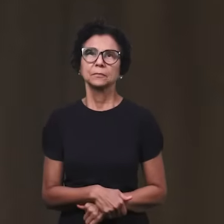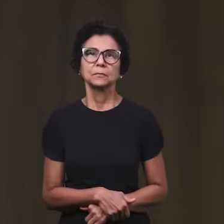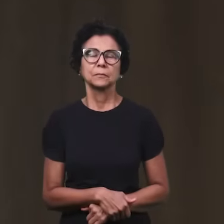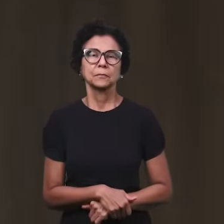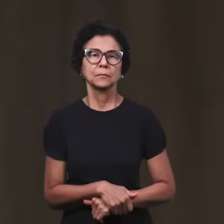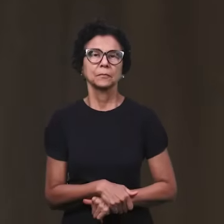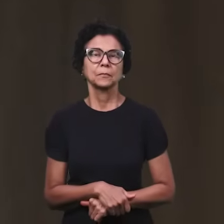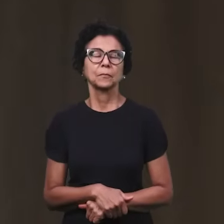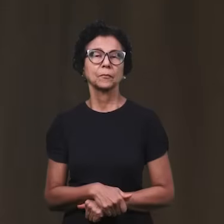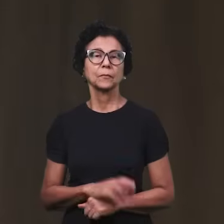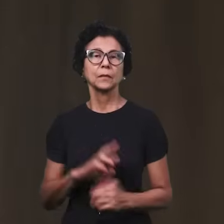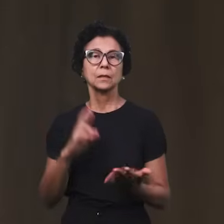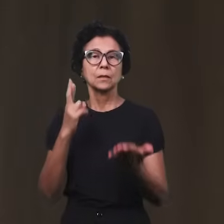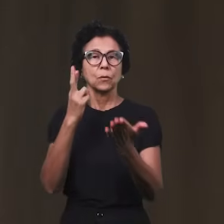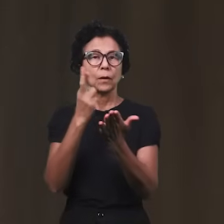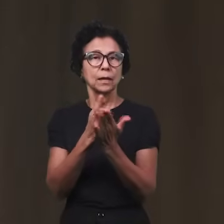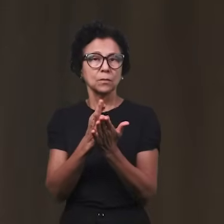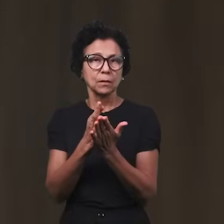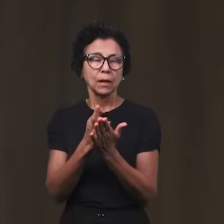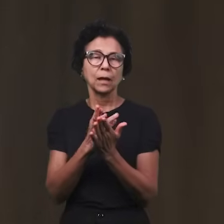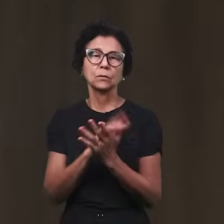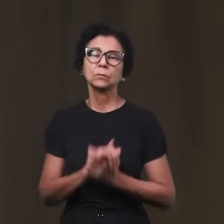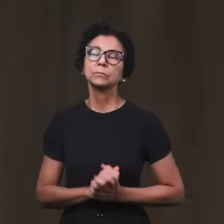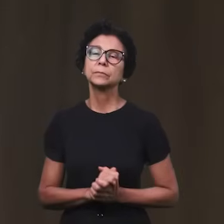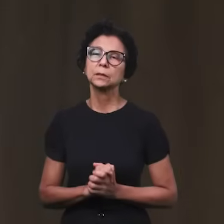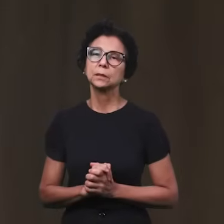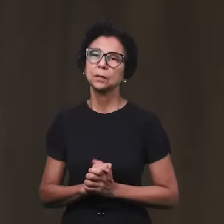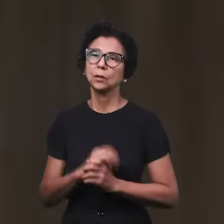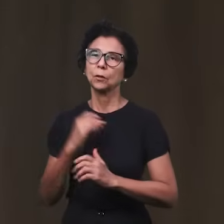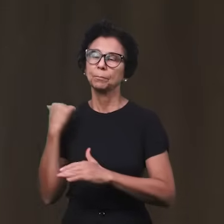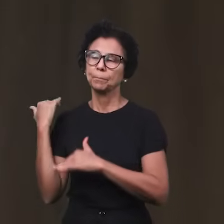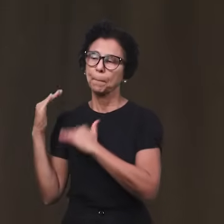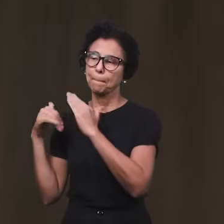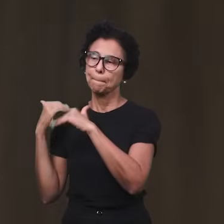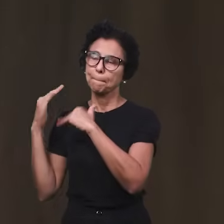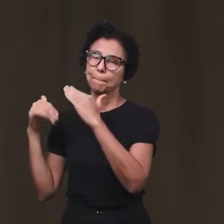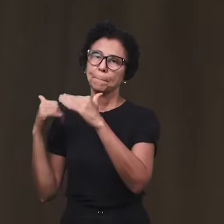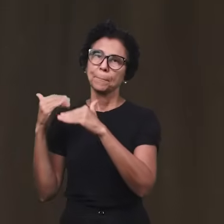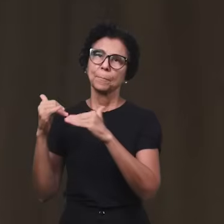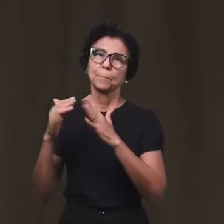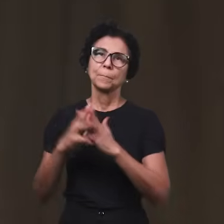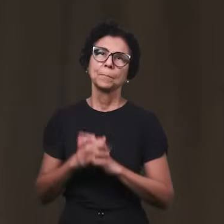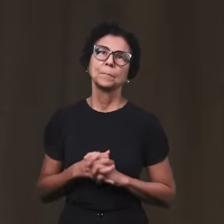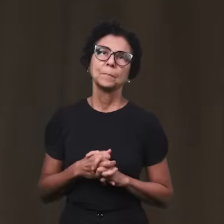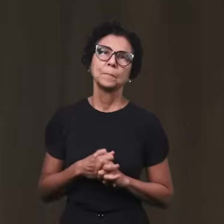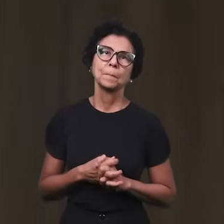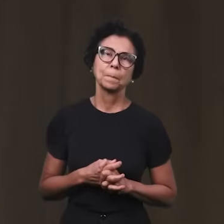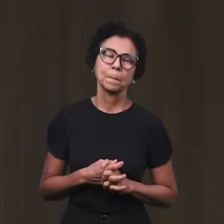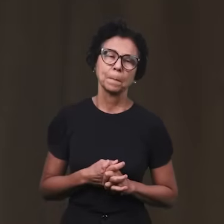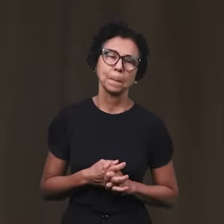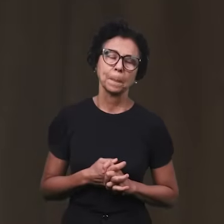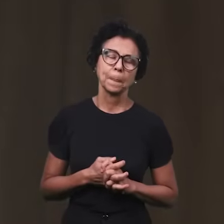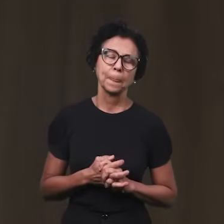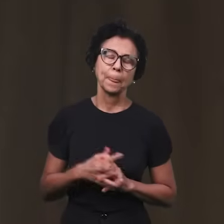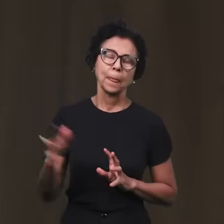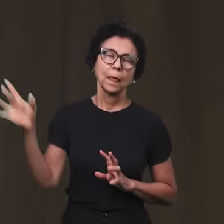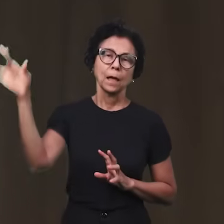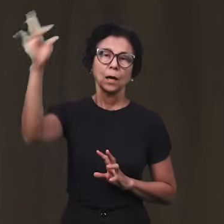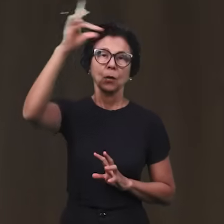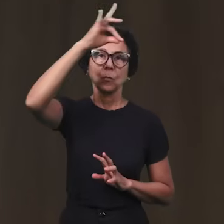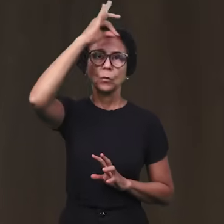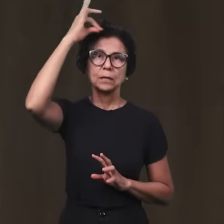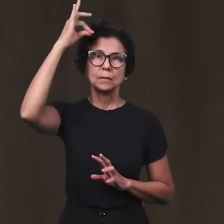André e Cris? Como que ele nasce? Ele é gerado. Então isso é gerado em nós pelo Espírito Santo. E